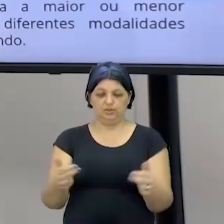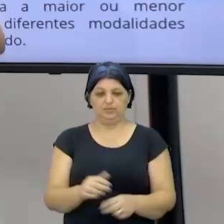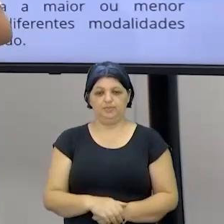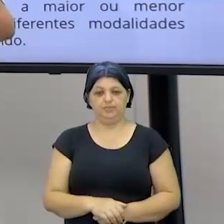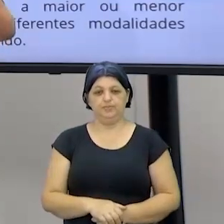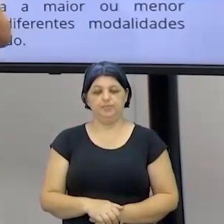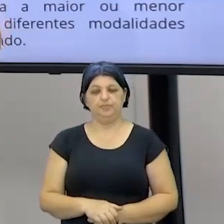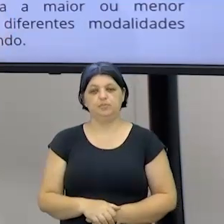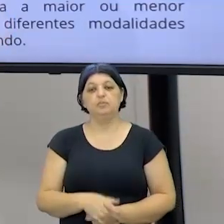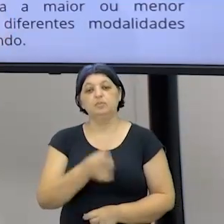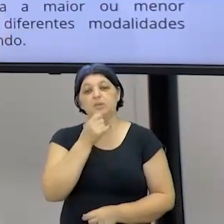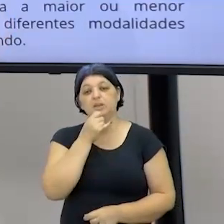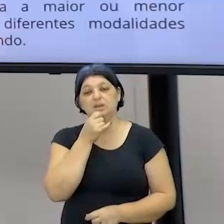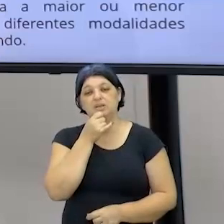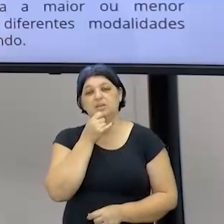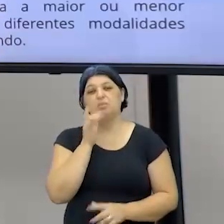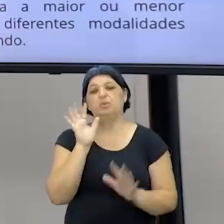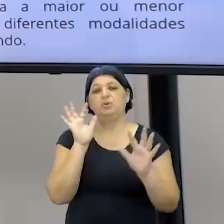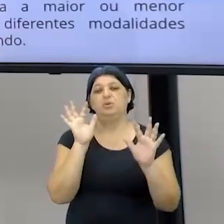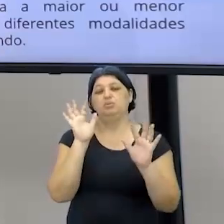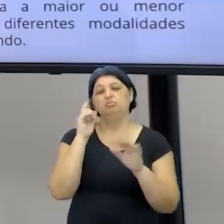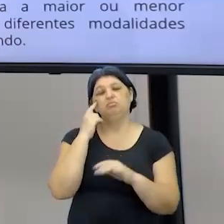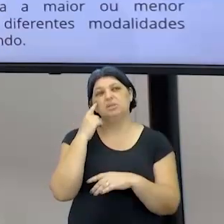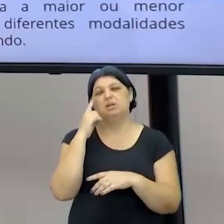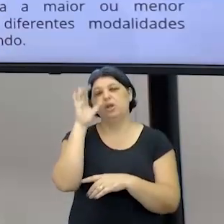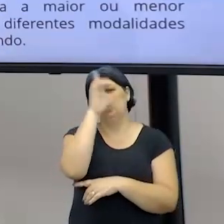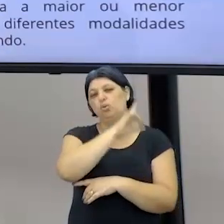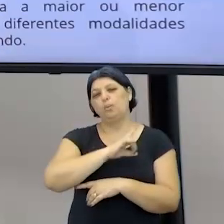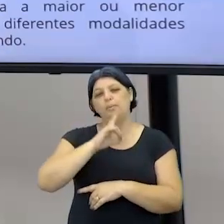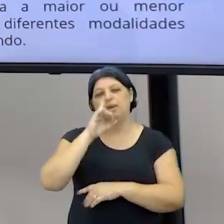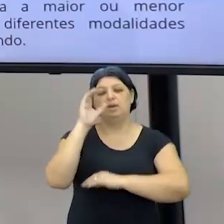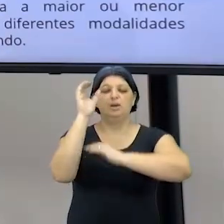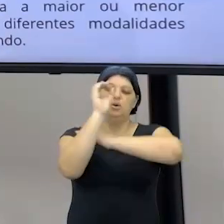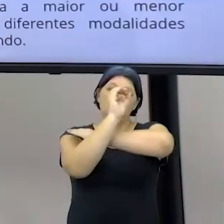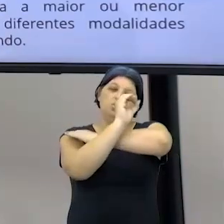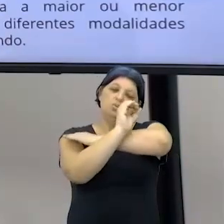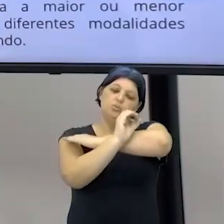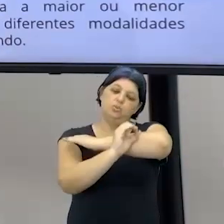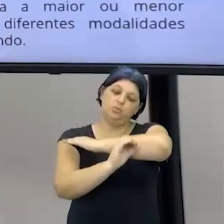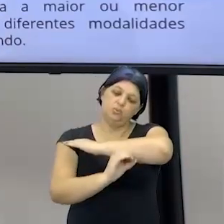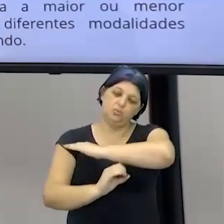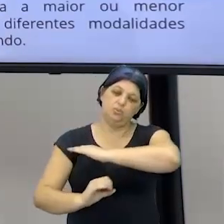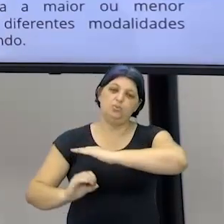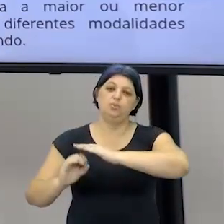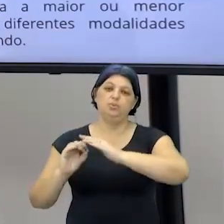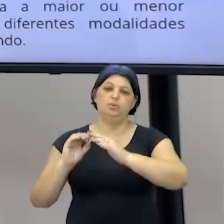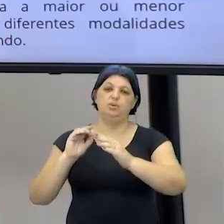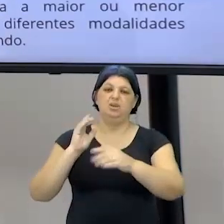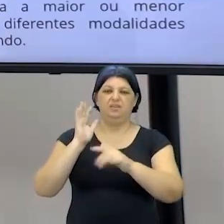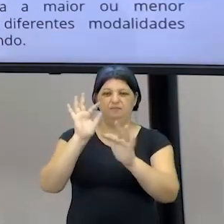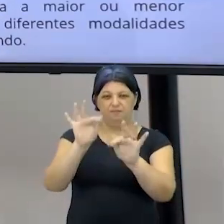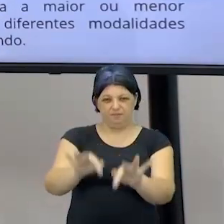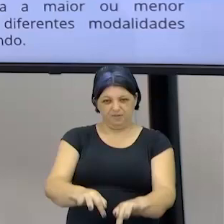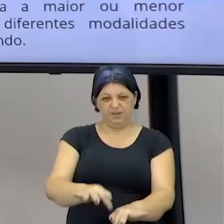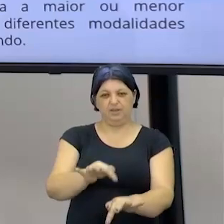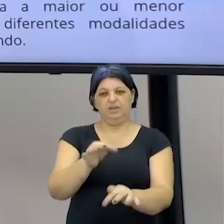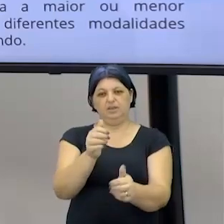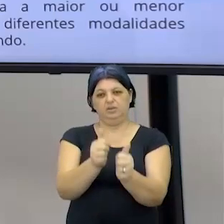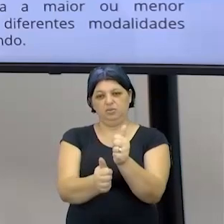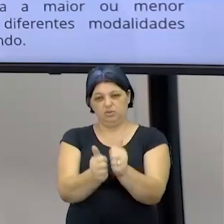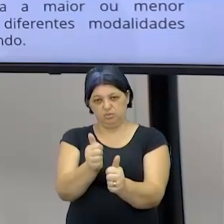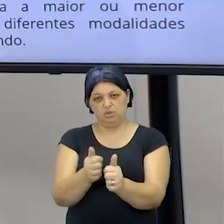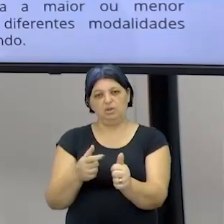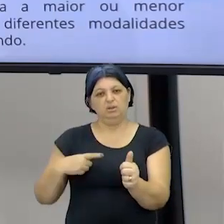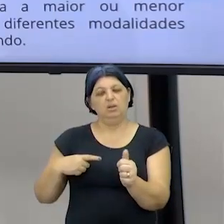Quando, por exemplo, no final do dia, lá no domingo, quando acabam os jogos, existem aqueles